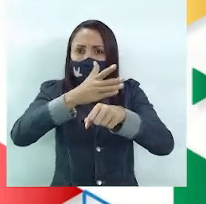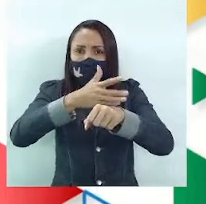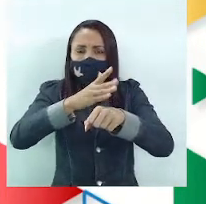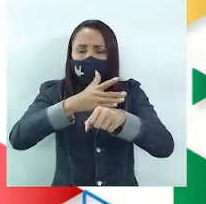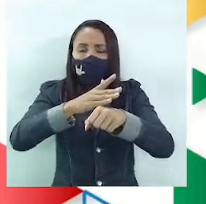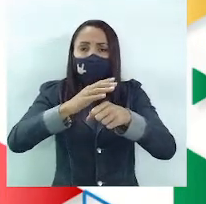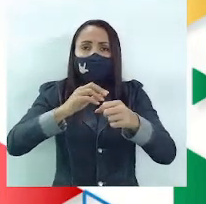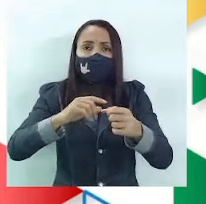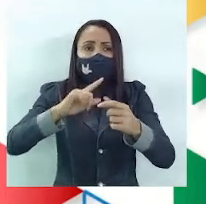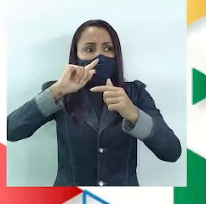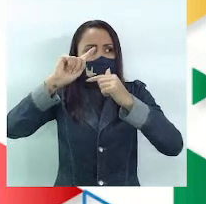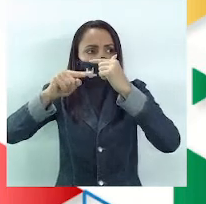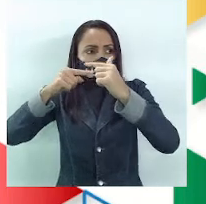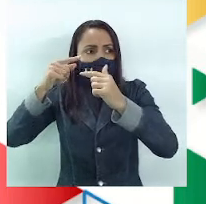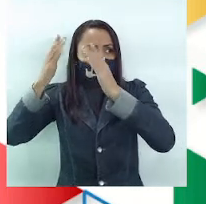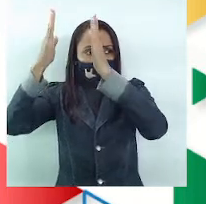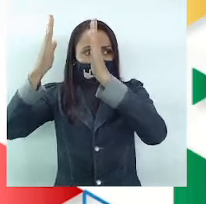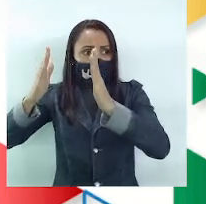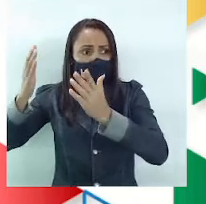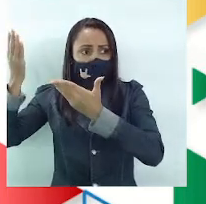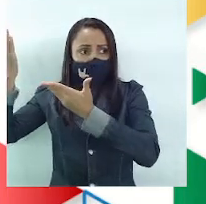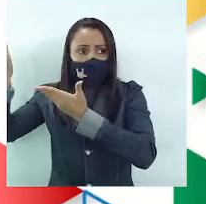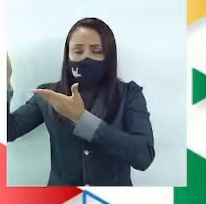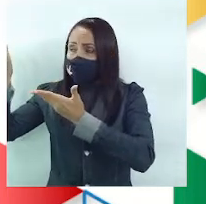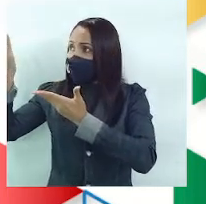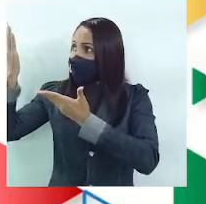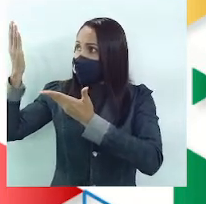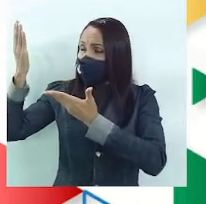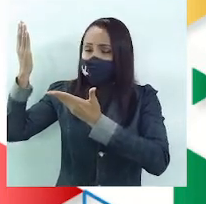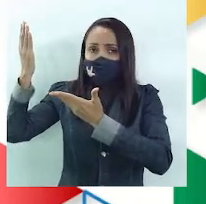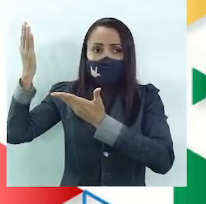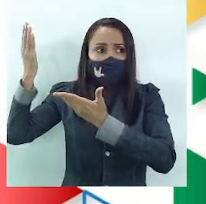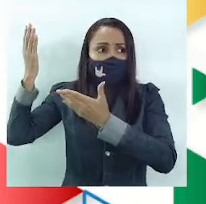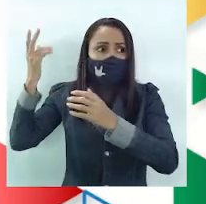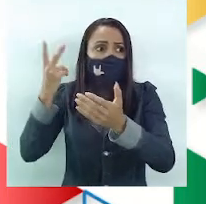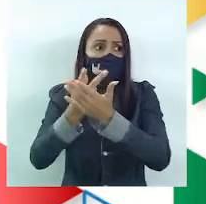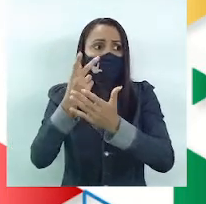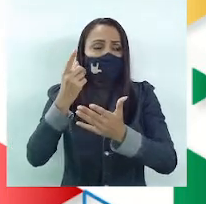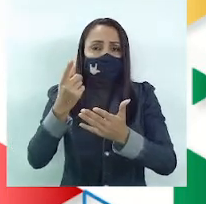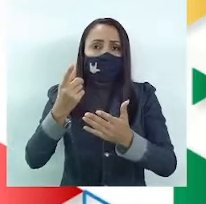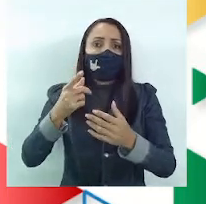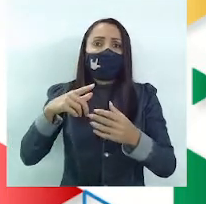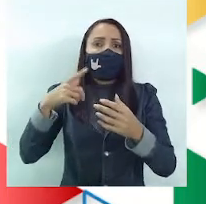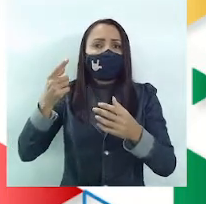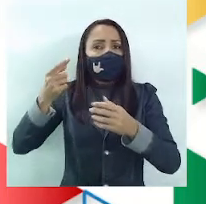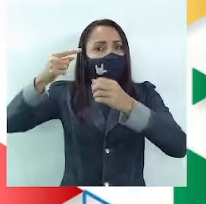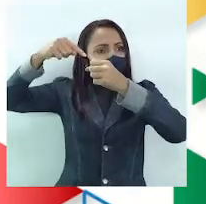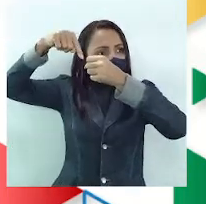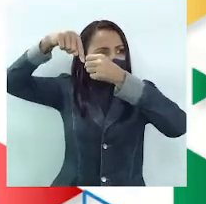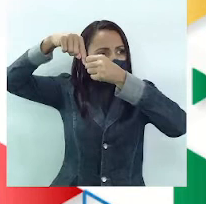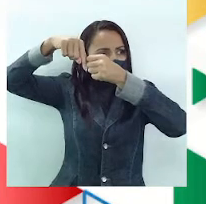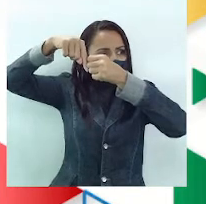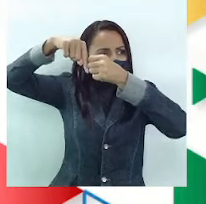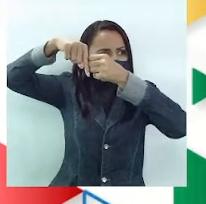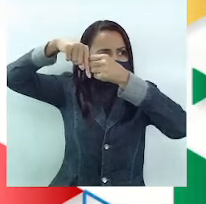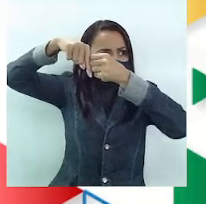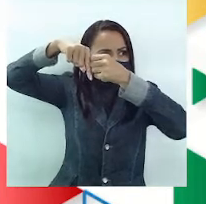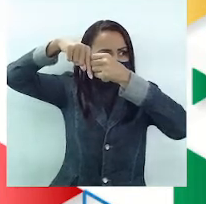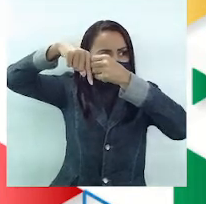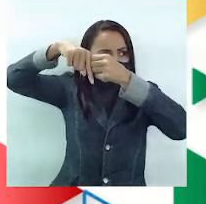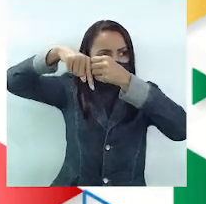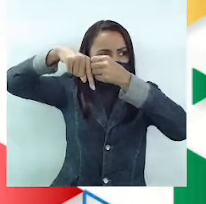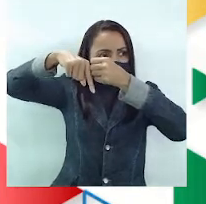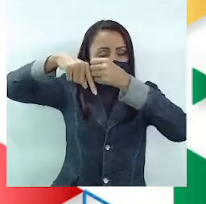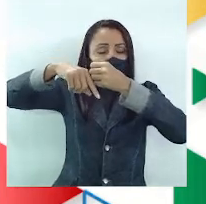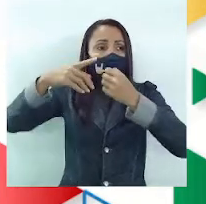tempo. Depois do estágio mais avançado, então o que ocorre? Você vai ter uma cavitação maior. Ela já vai atingindo essa